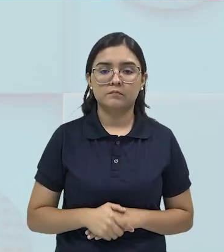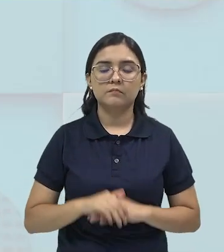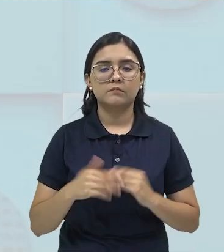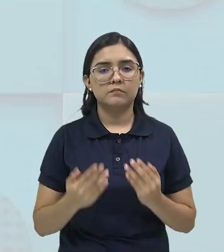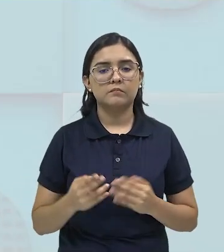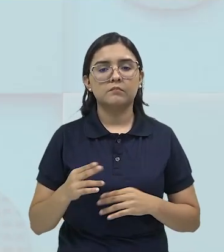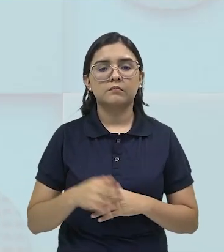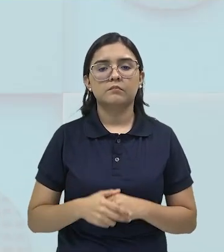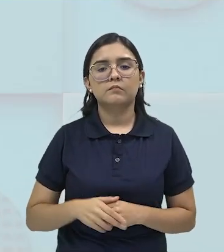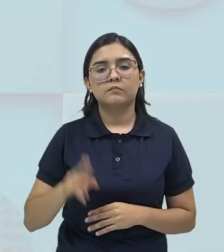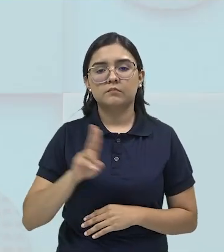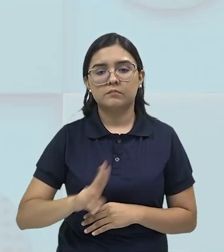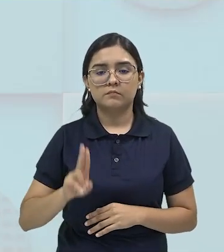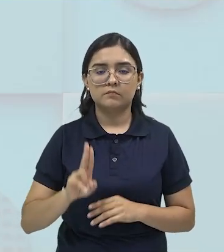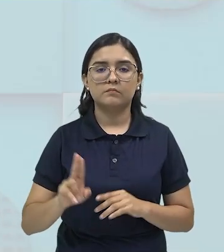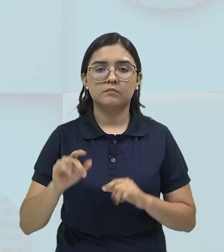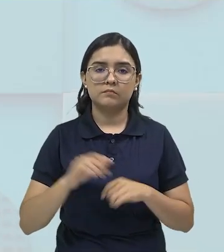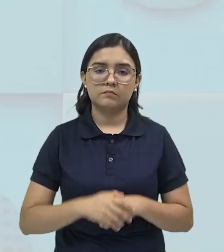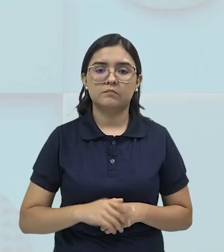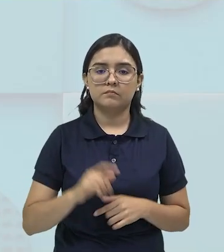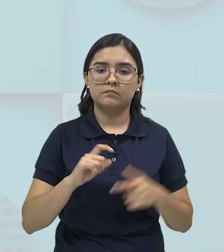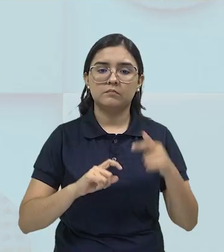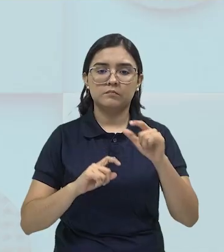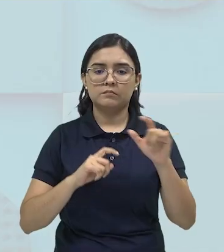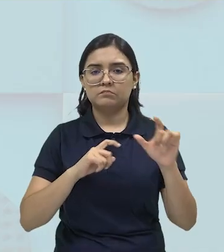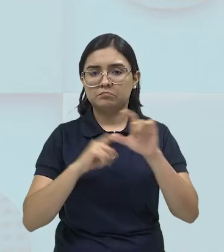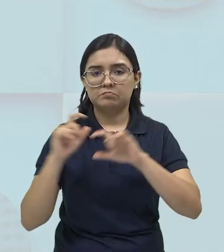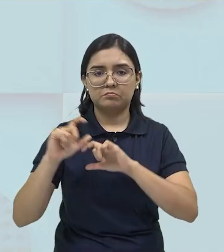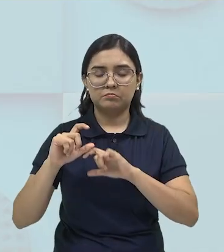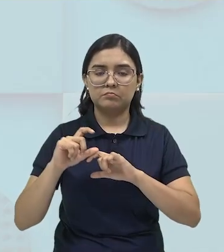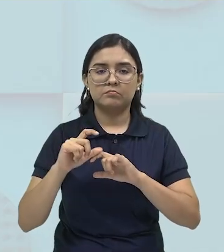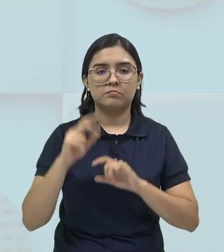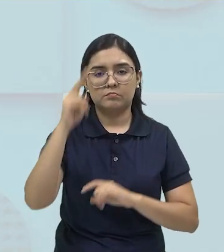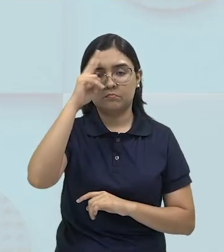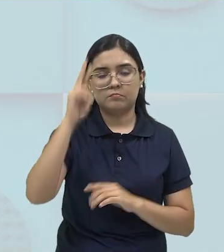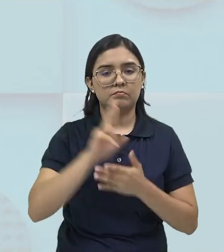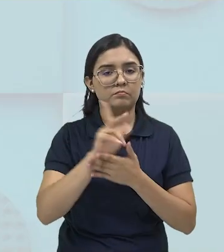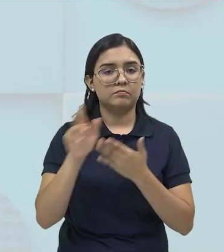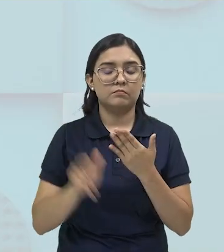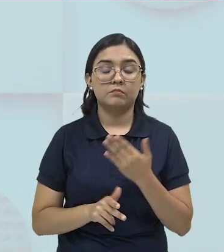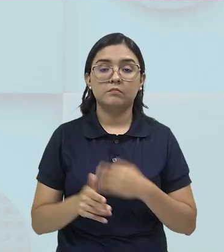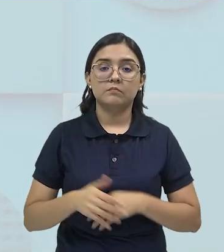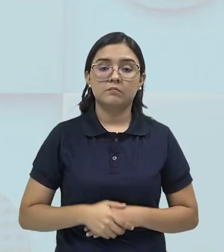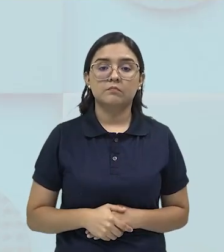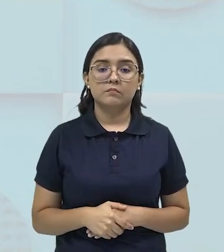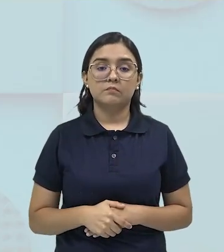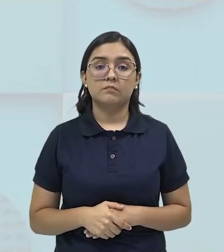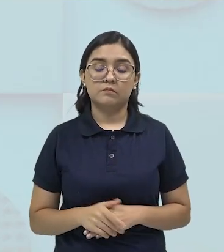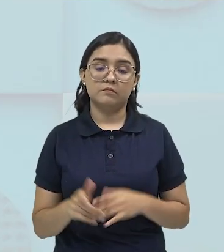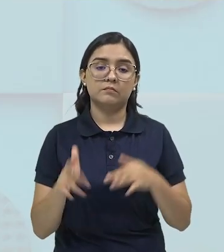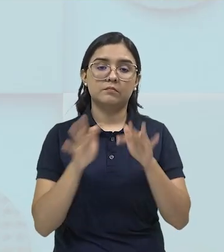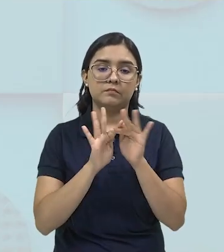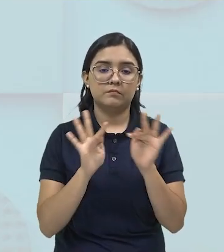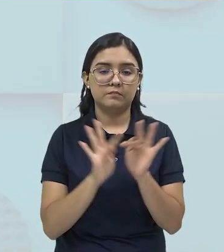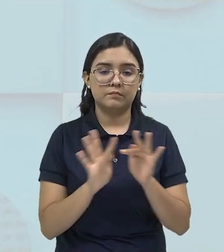muito presentes em charge, cartoons, história em quadrinhos, frases